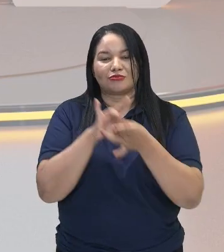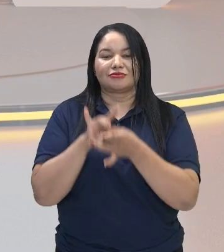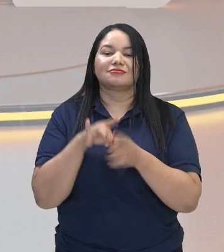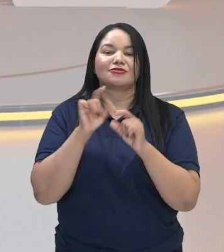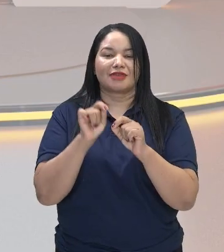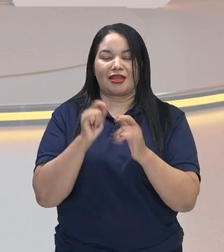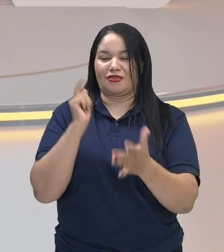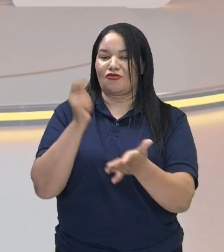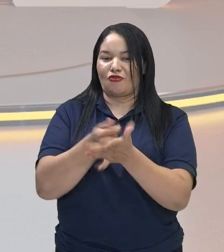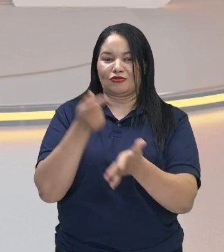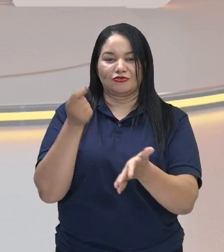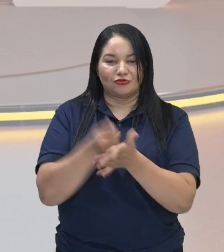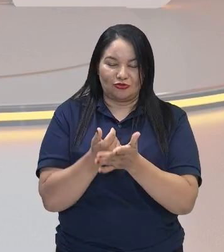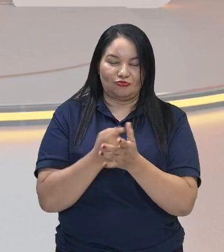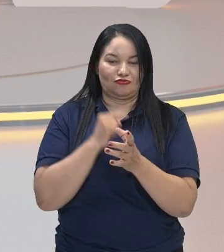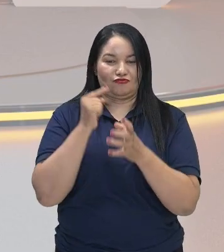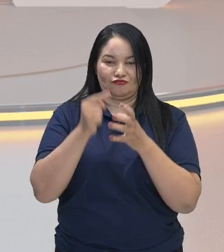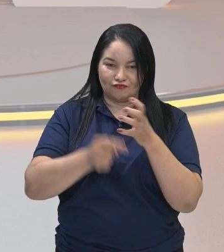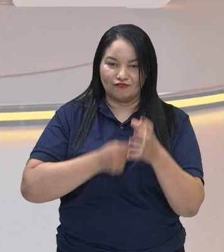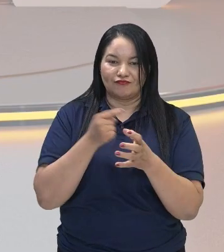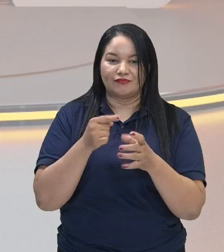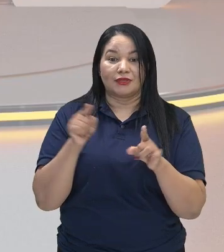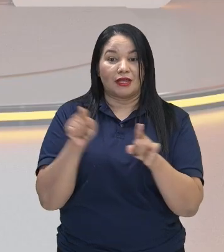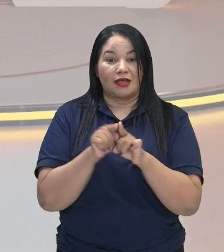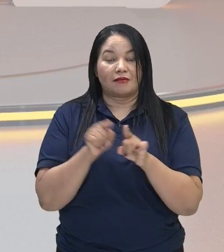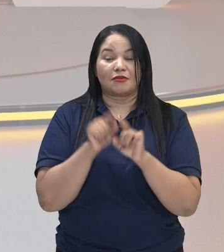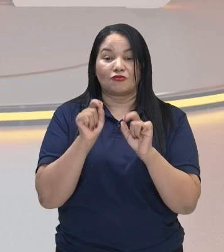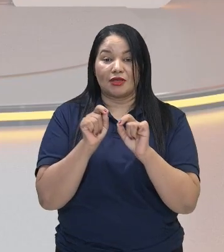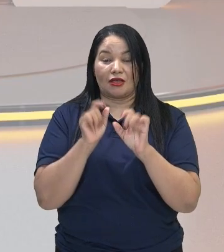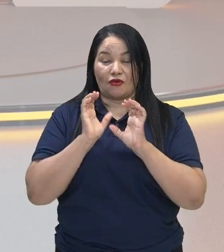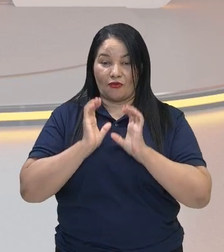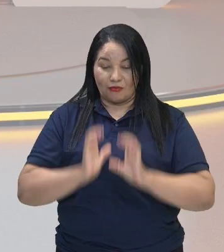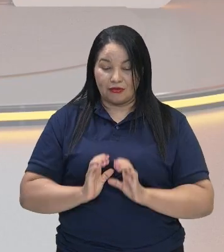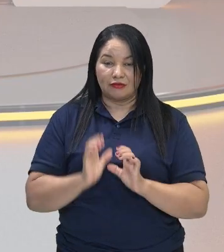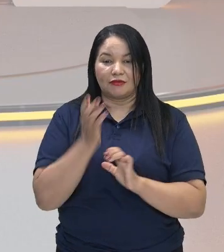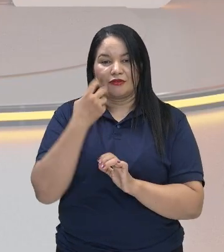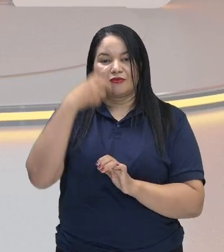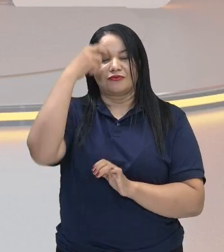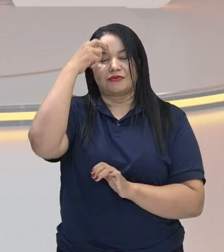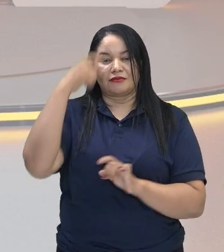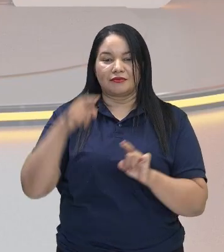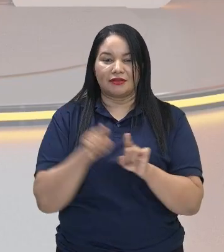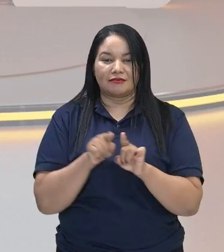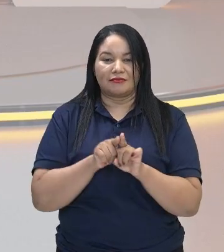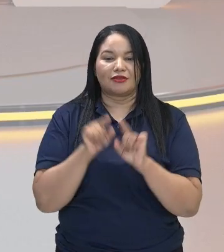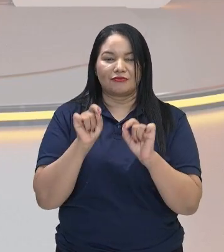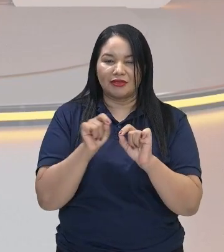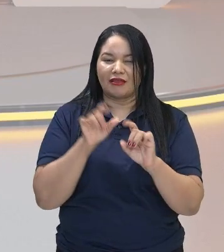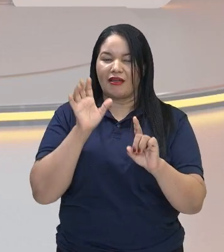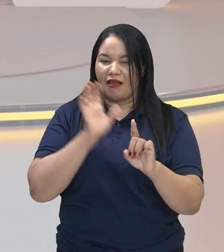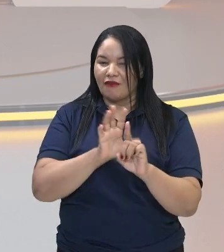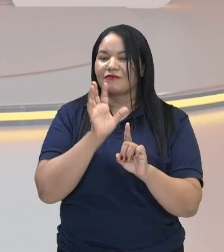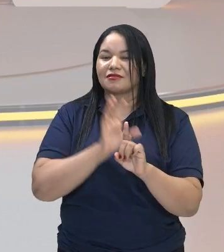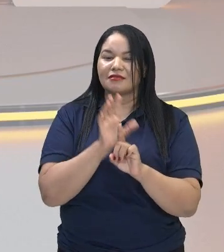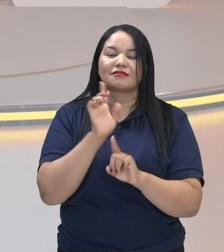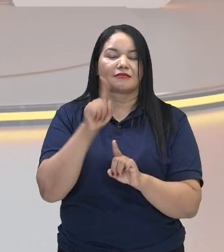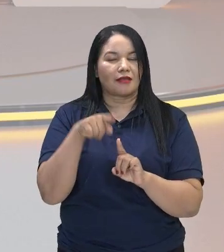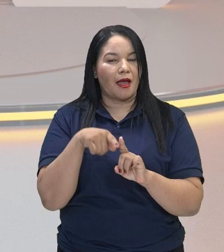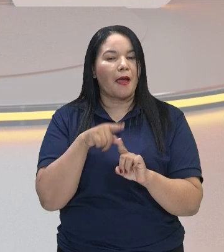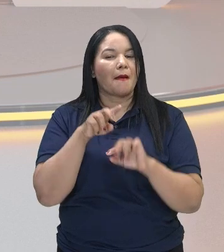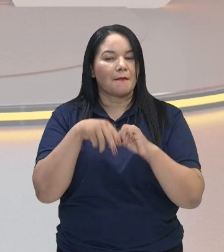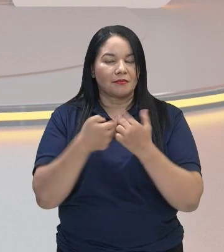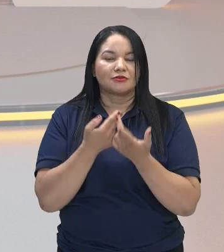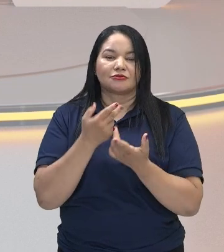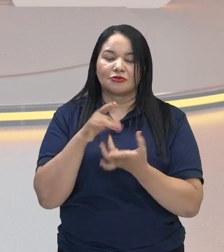consumo global. Mas também os comportamentos culturais são afetados aí por esta